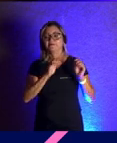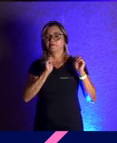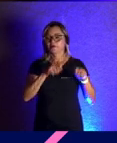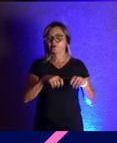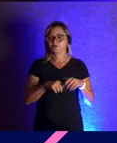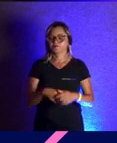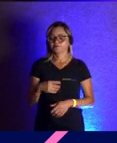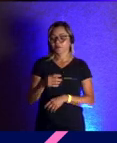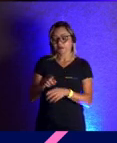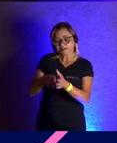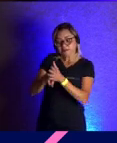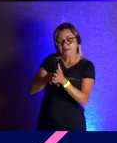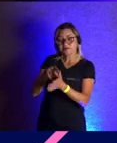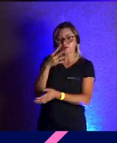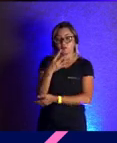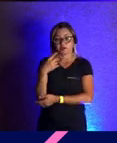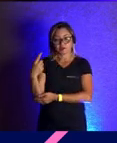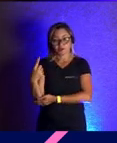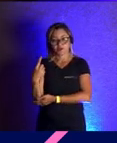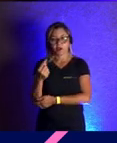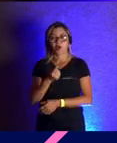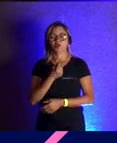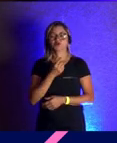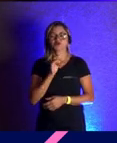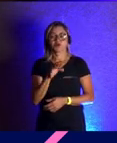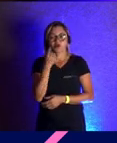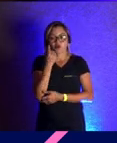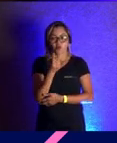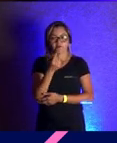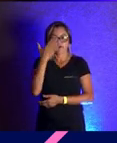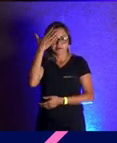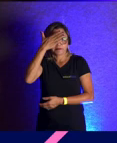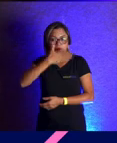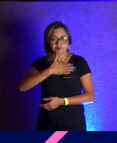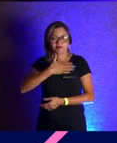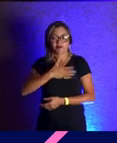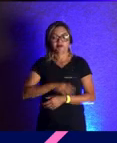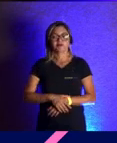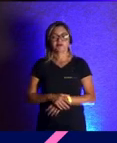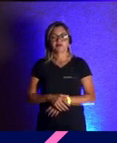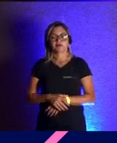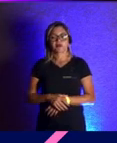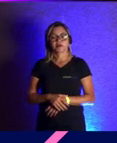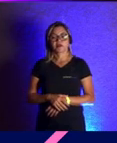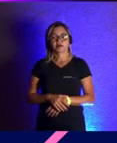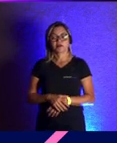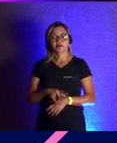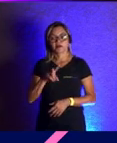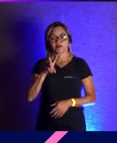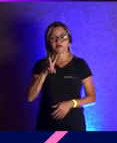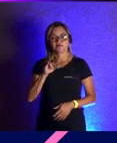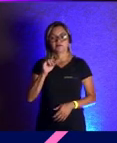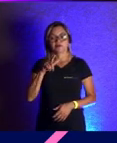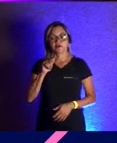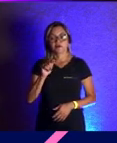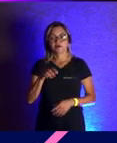dessa mandala, uma especificamente que foi provada que era realmente fatal.